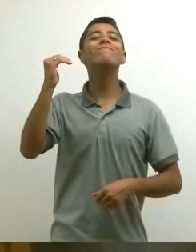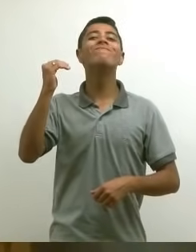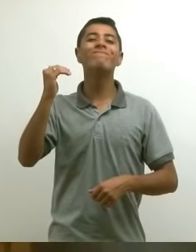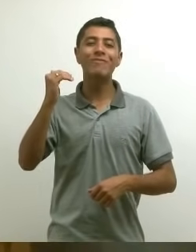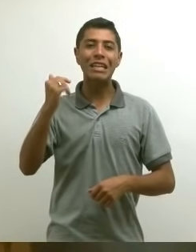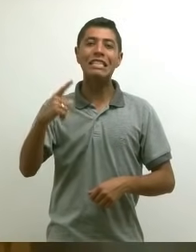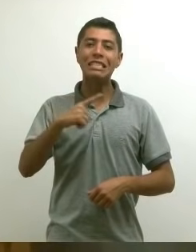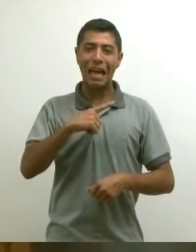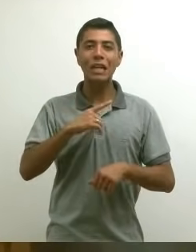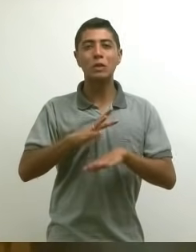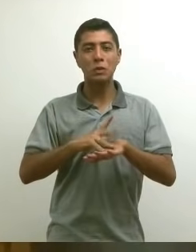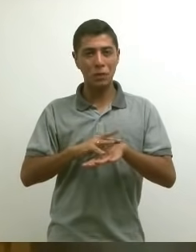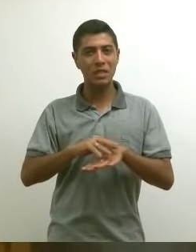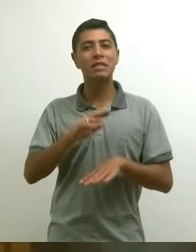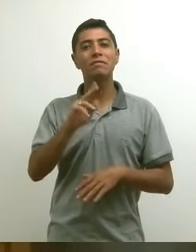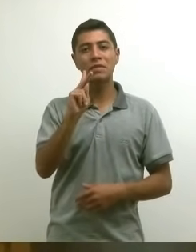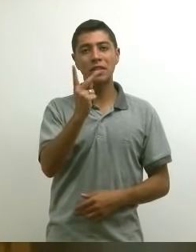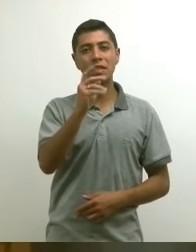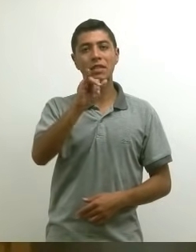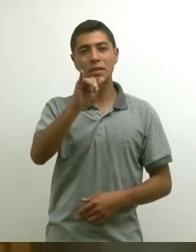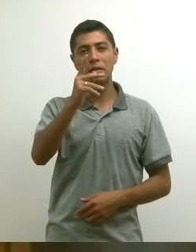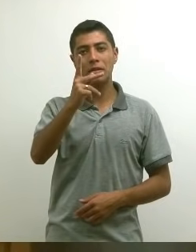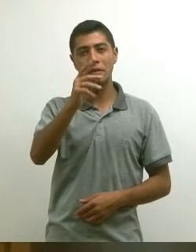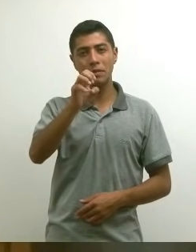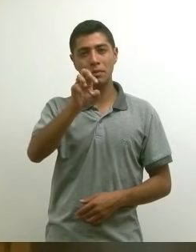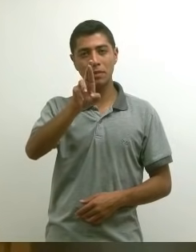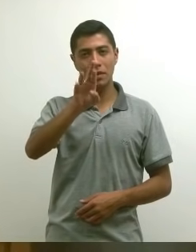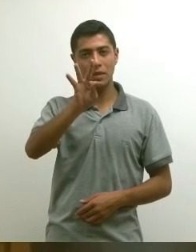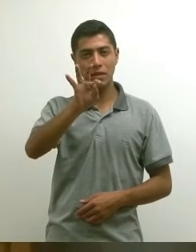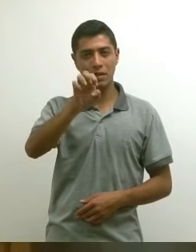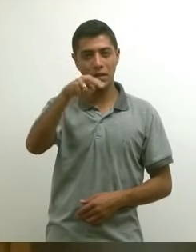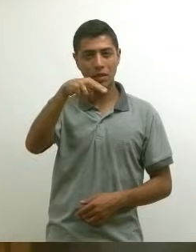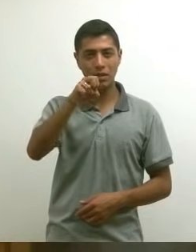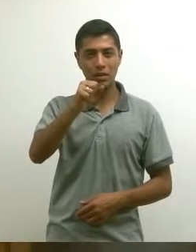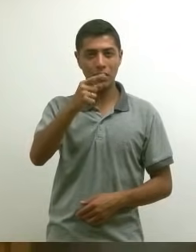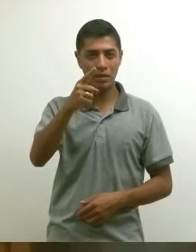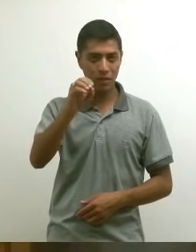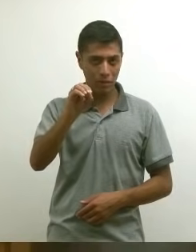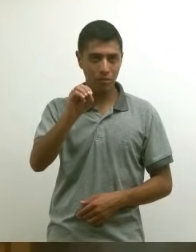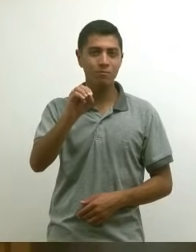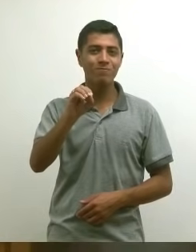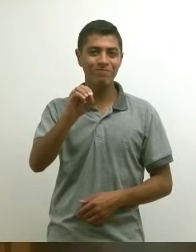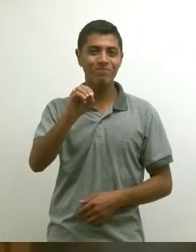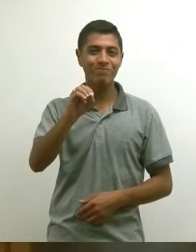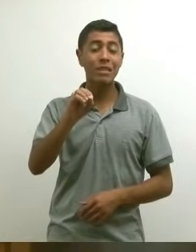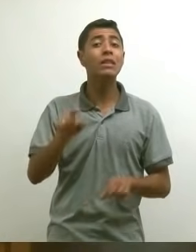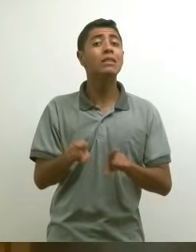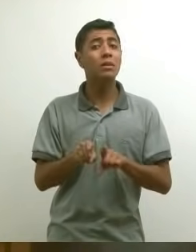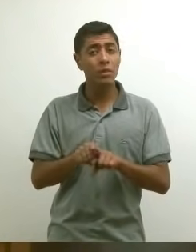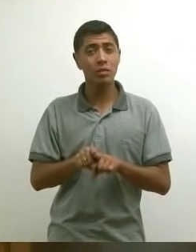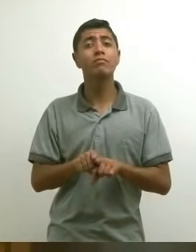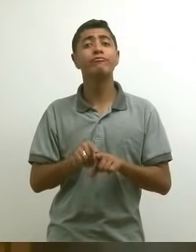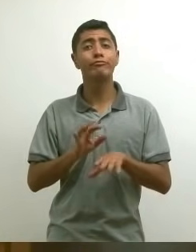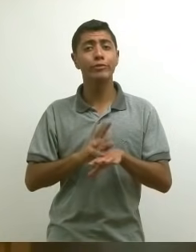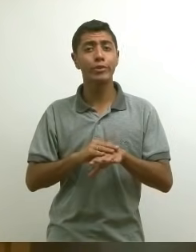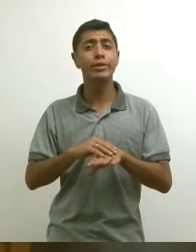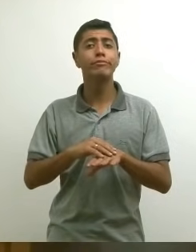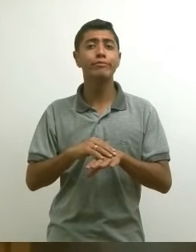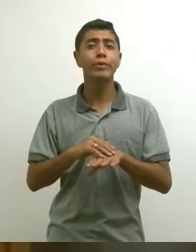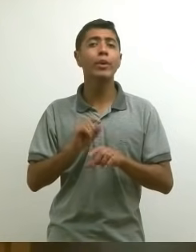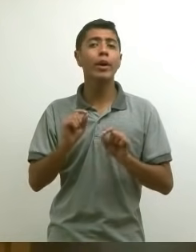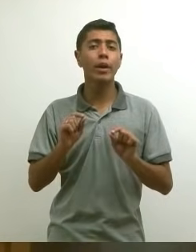material nas crianças no brasil 240% de colesterol aumentado são essas mesmas crianças que não descem no